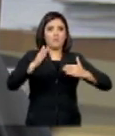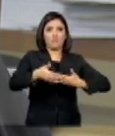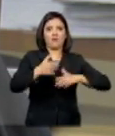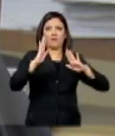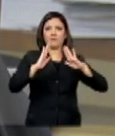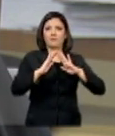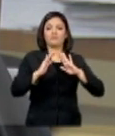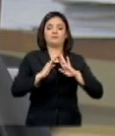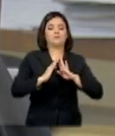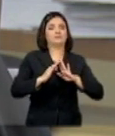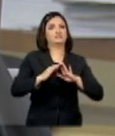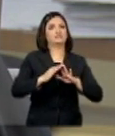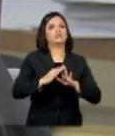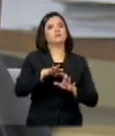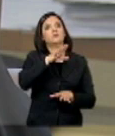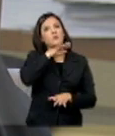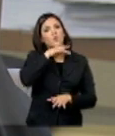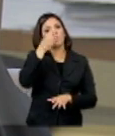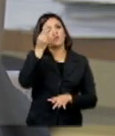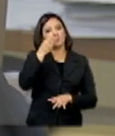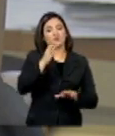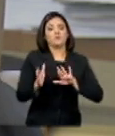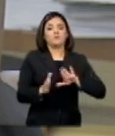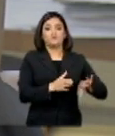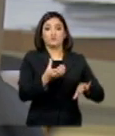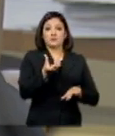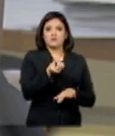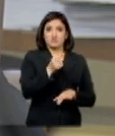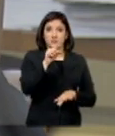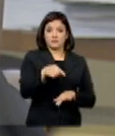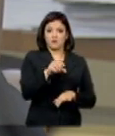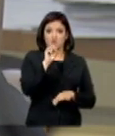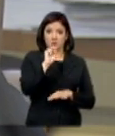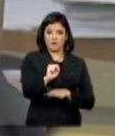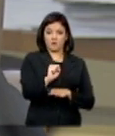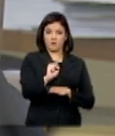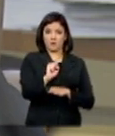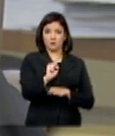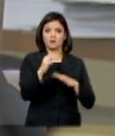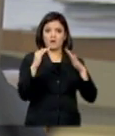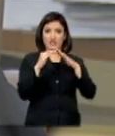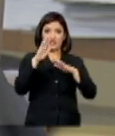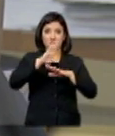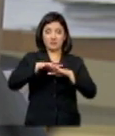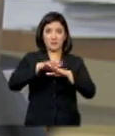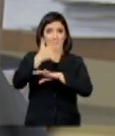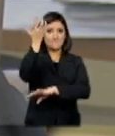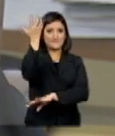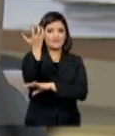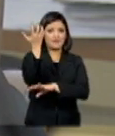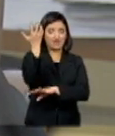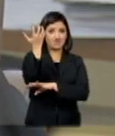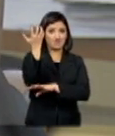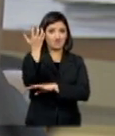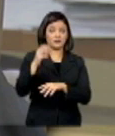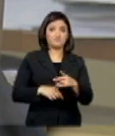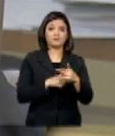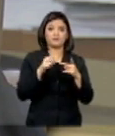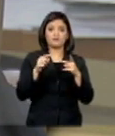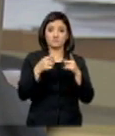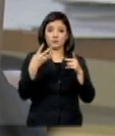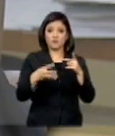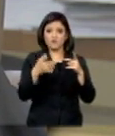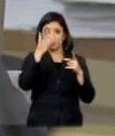garantir seja 8 vivem em casas de teto de madeira reaproveitada e quatro pessoas o